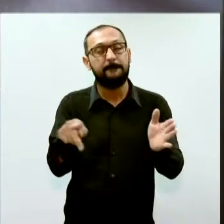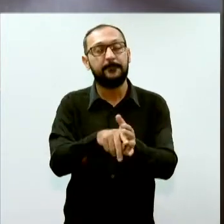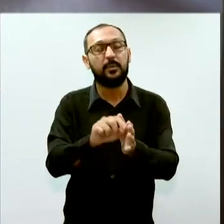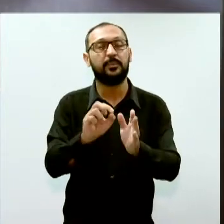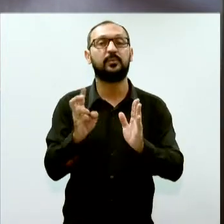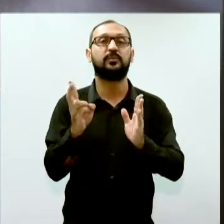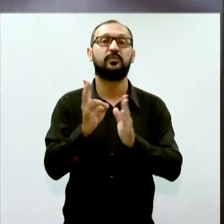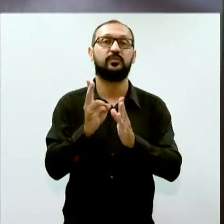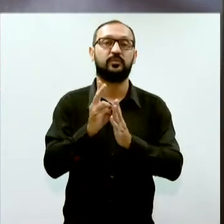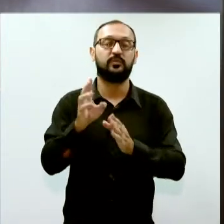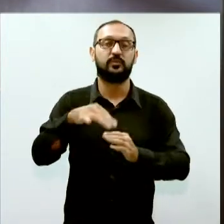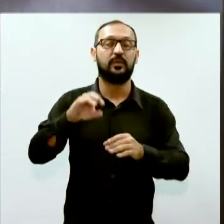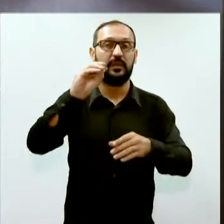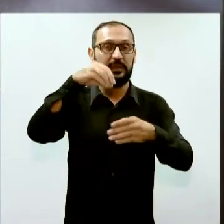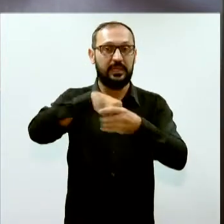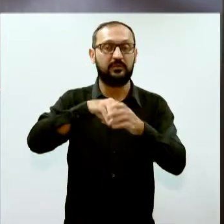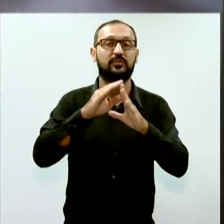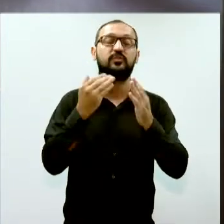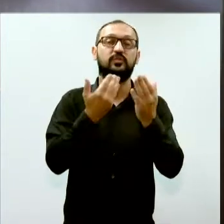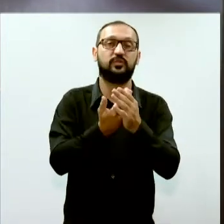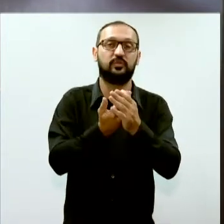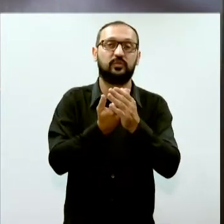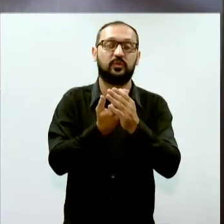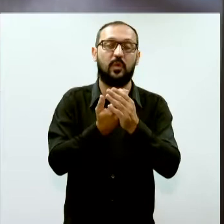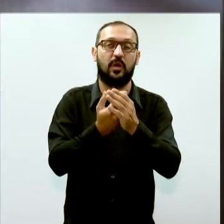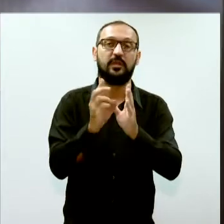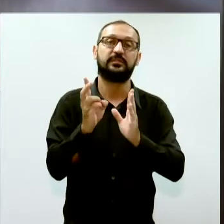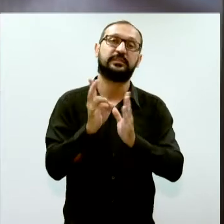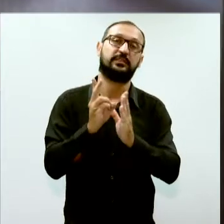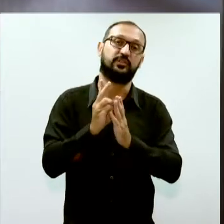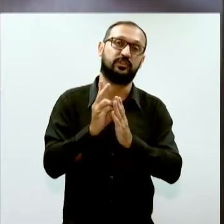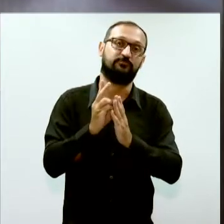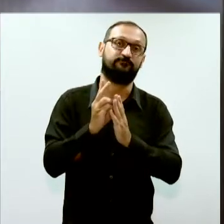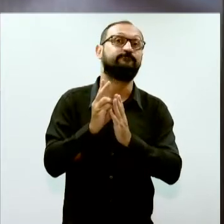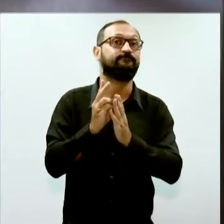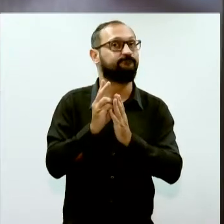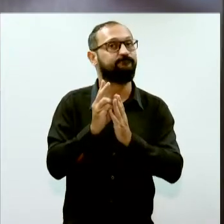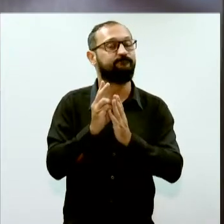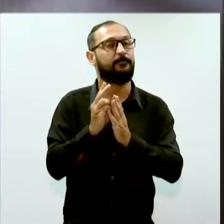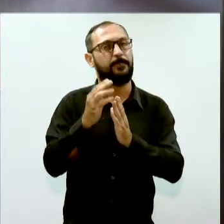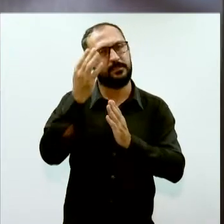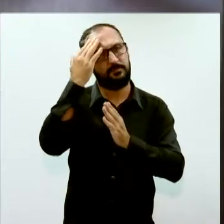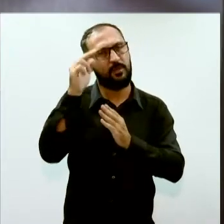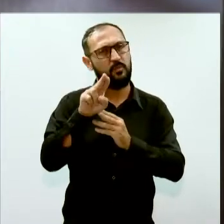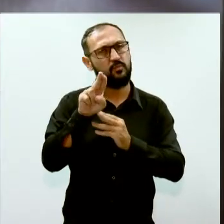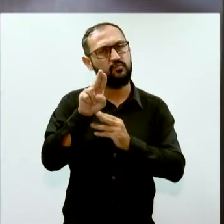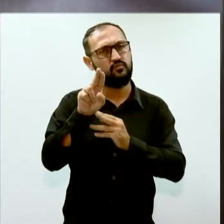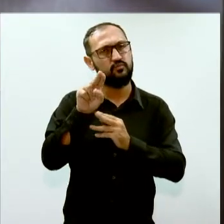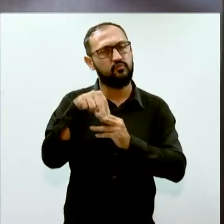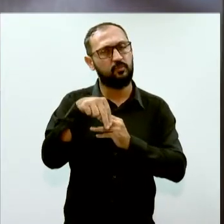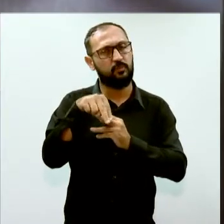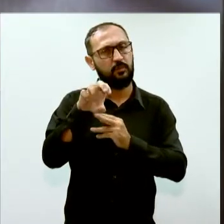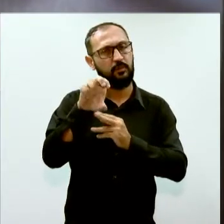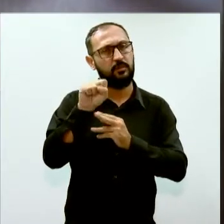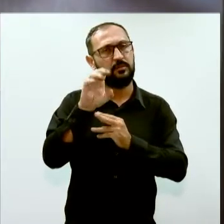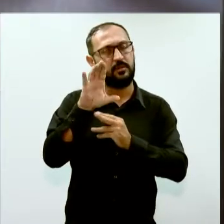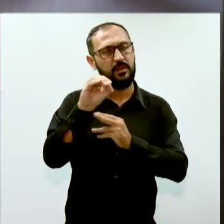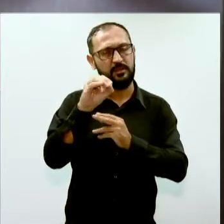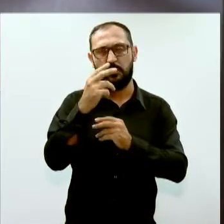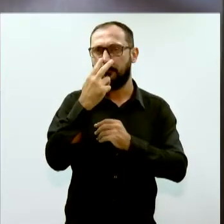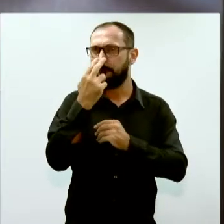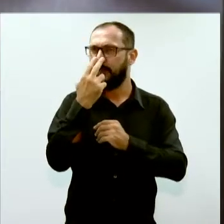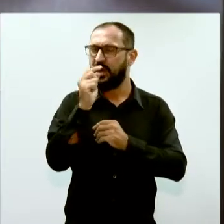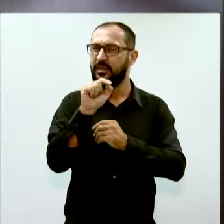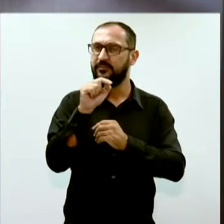índios no currículo escolar das escolas indígenas. E me parece que a Unesco instaurou, né, no ano passado,